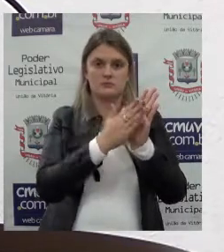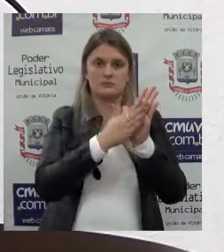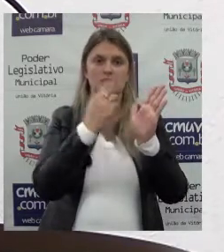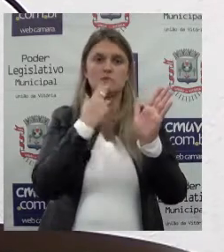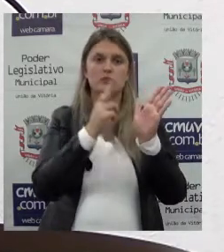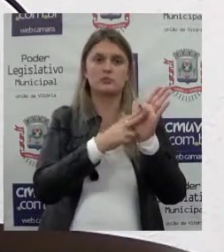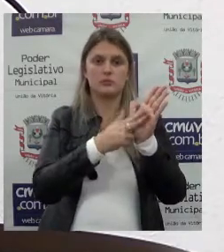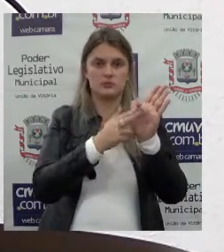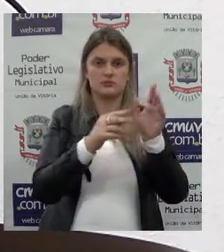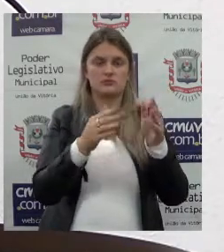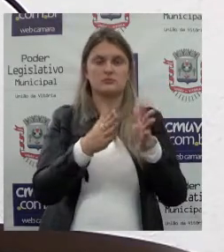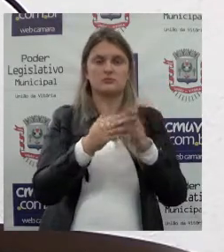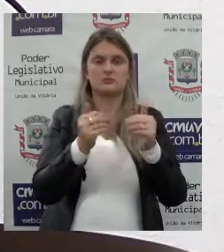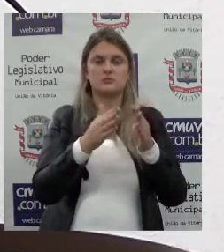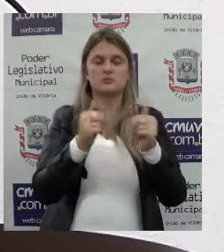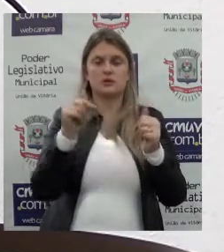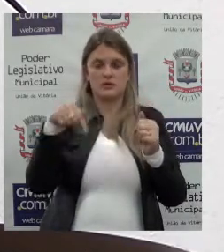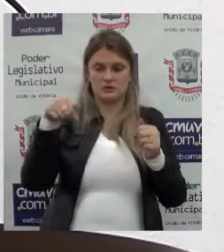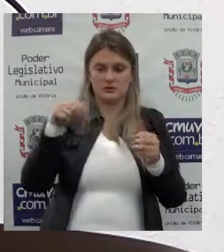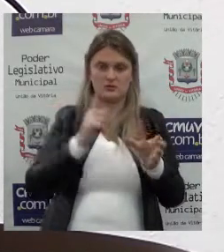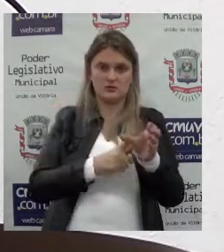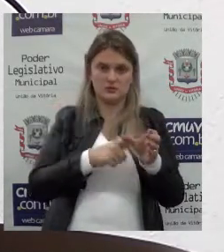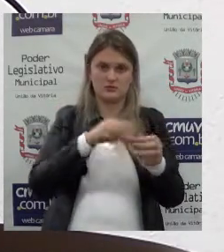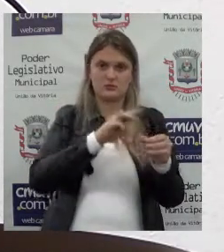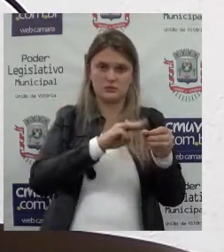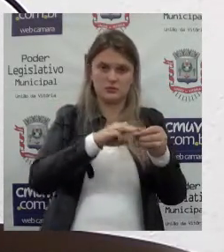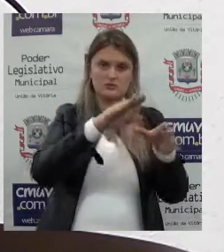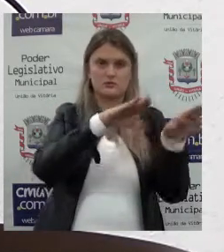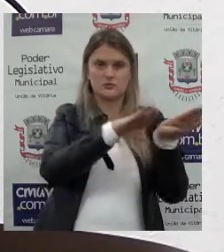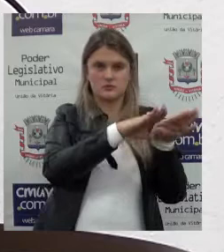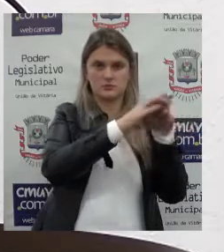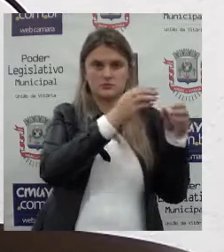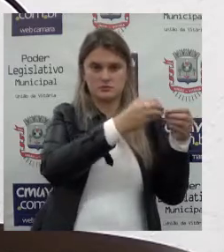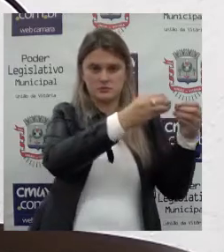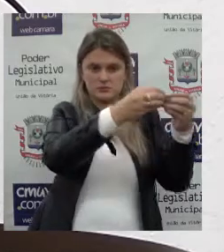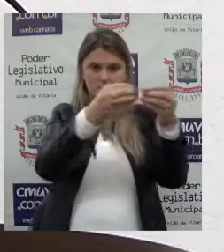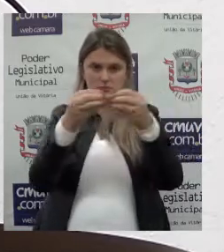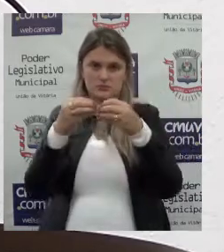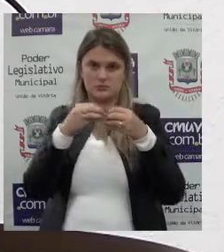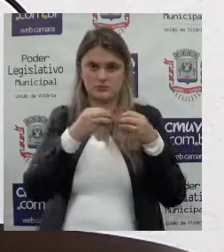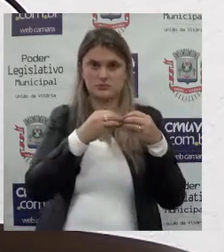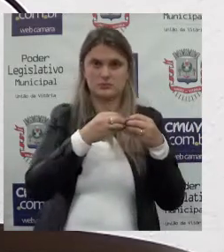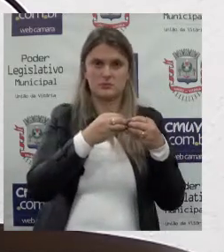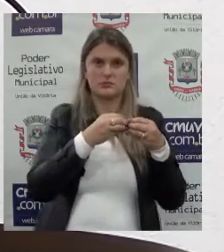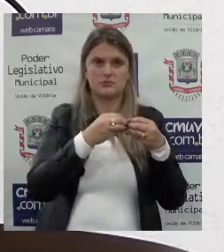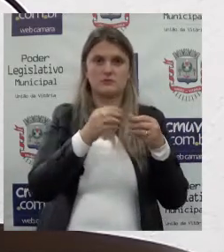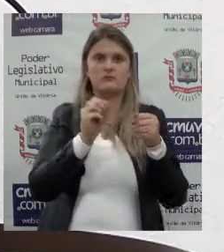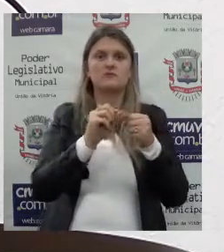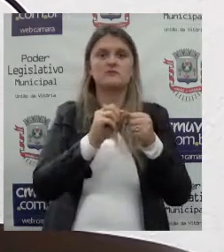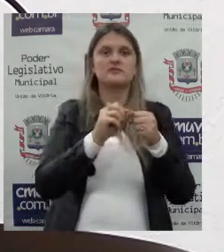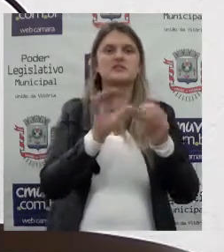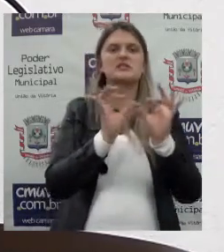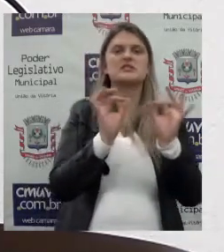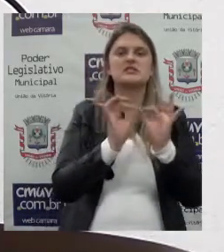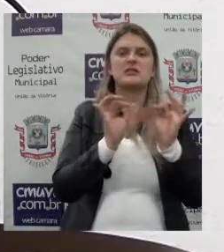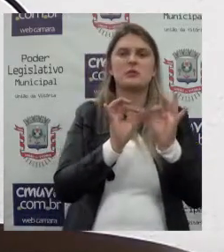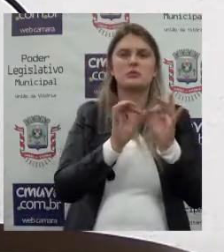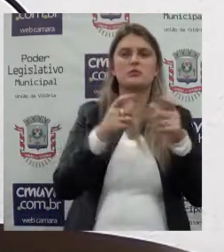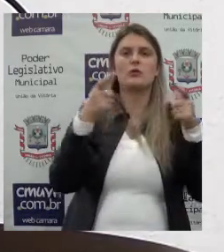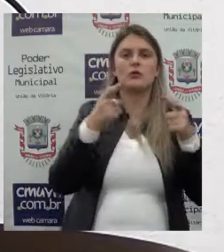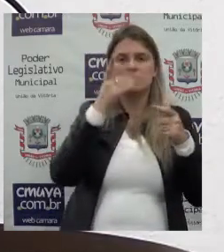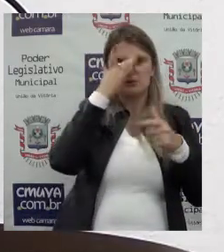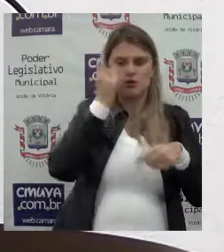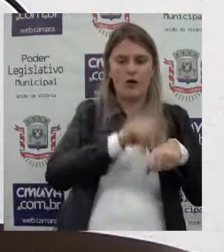circunstanciado logo, aqui na unidade e também em municípios da região, que é não levar mais para a delegacia para fazer